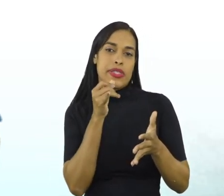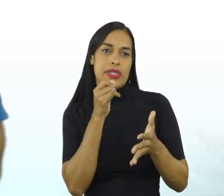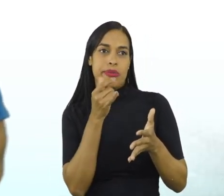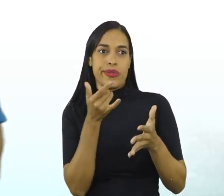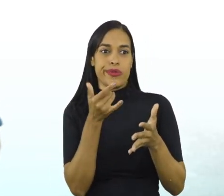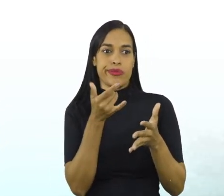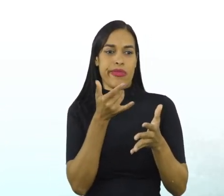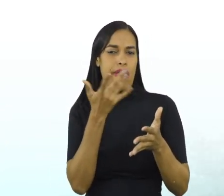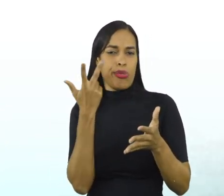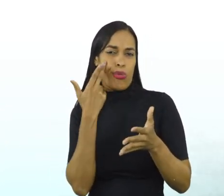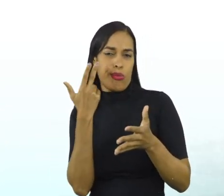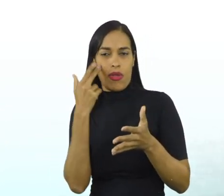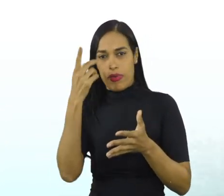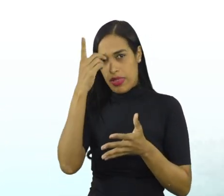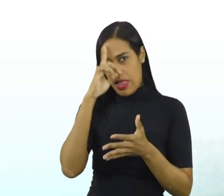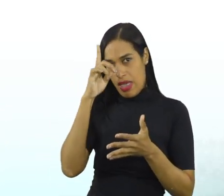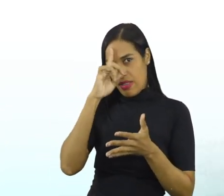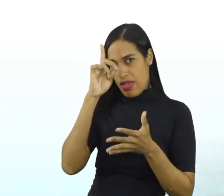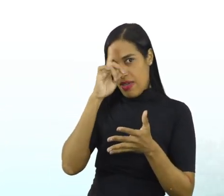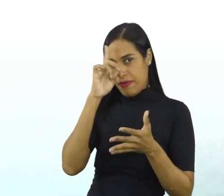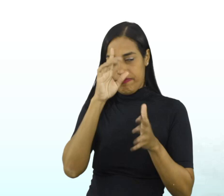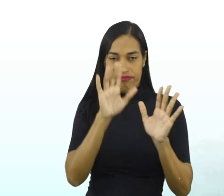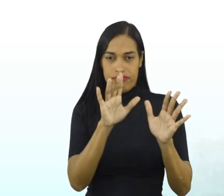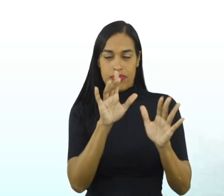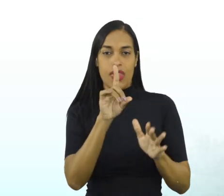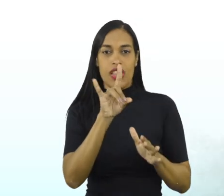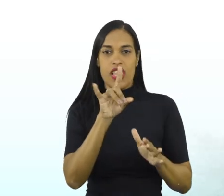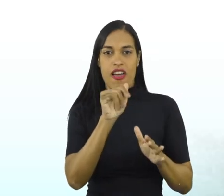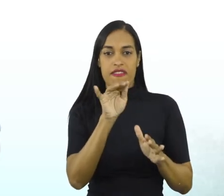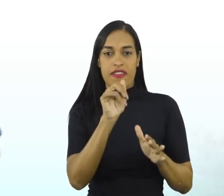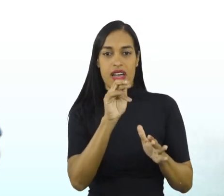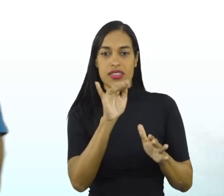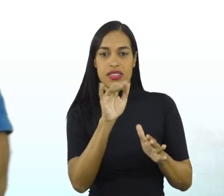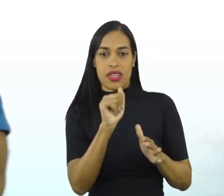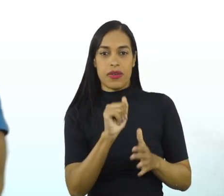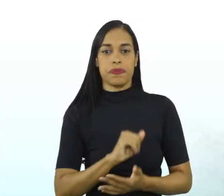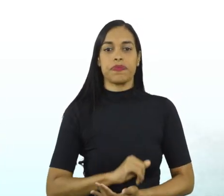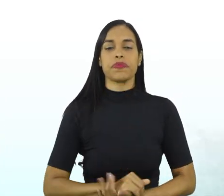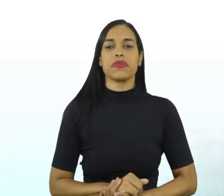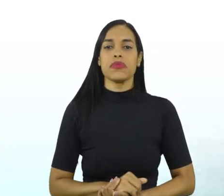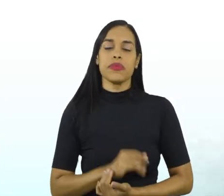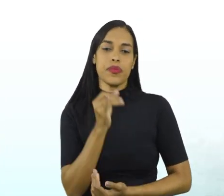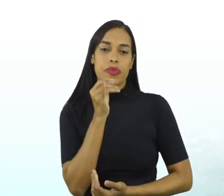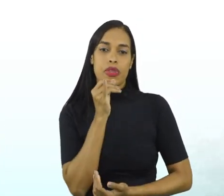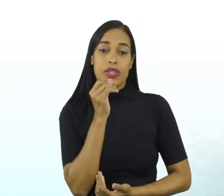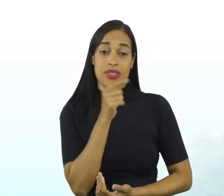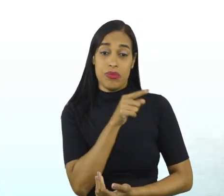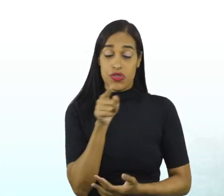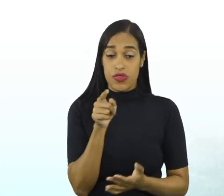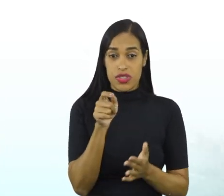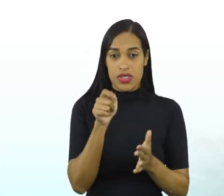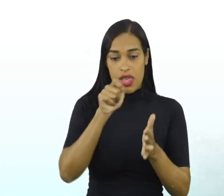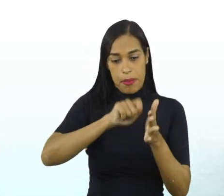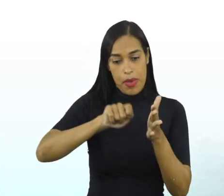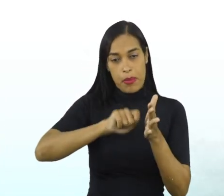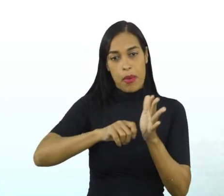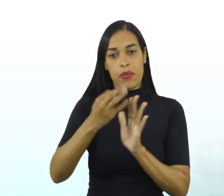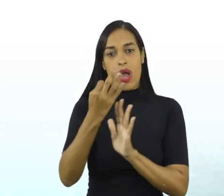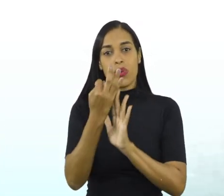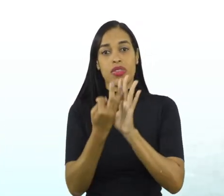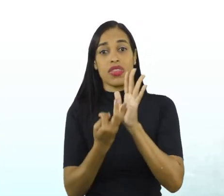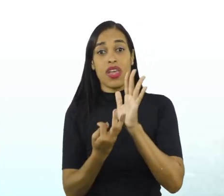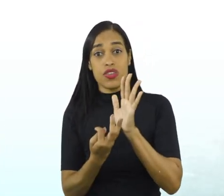informal. Então, aí é diafásica, variação diafásica. Ok? Da mesma forma, se você vai construir um